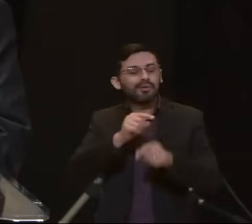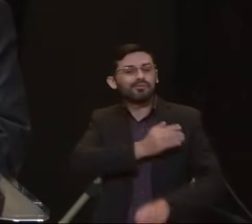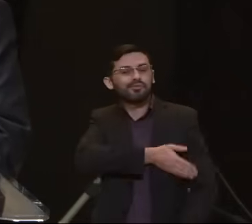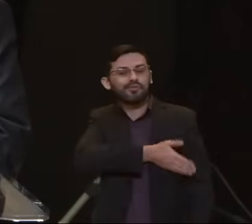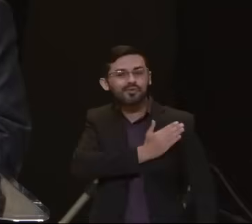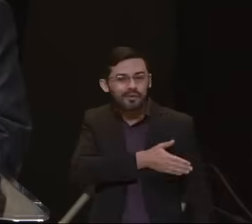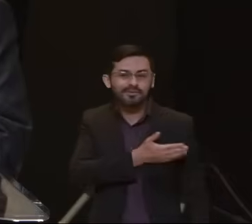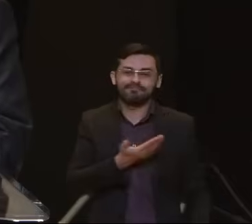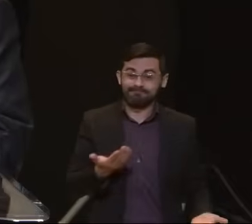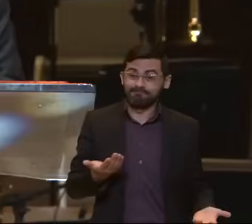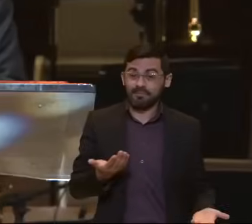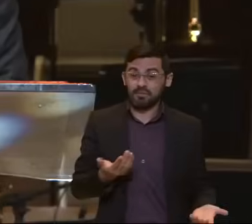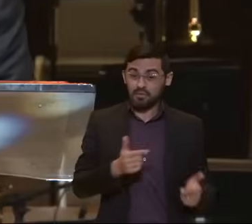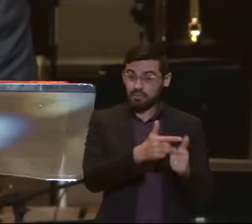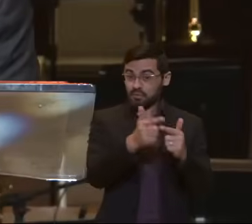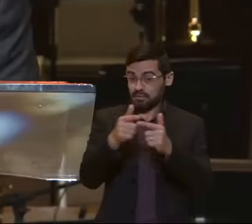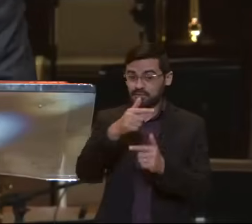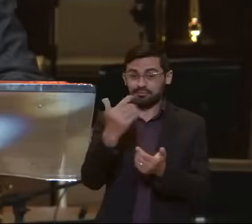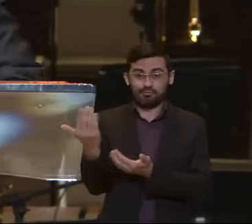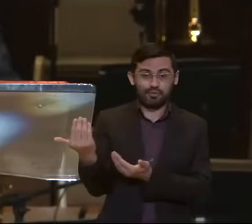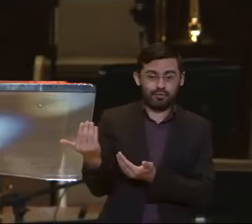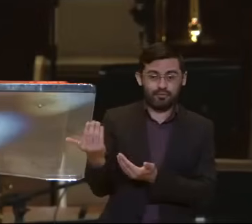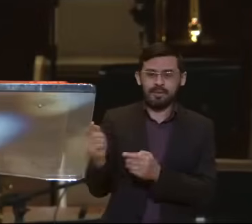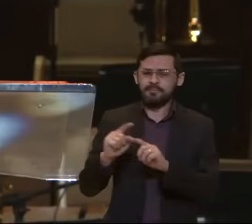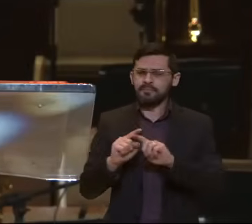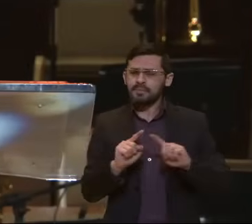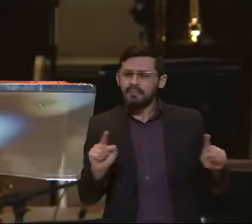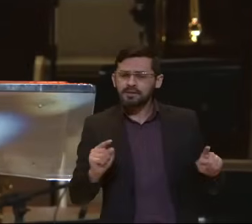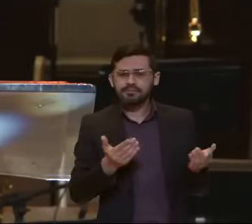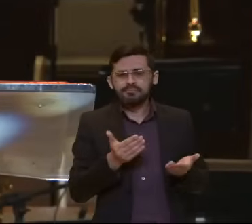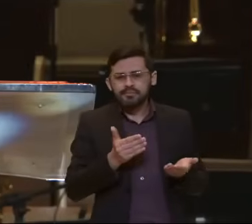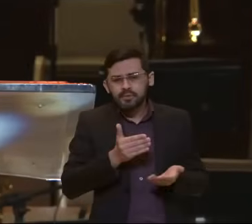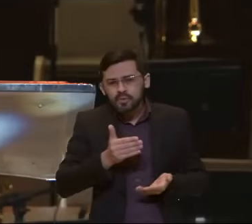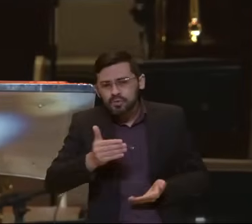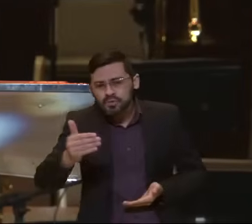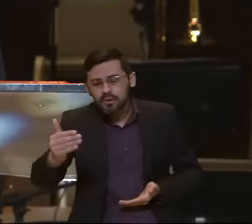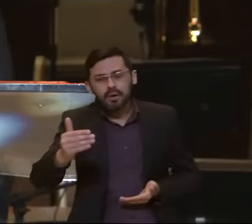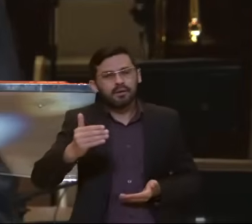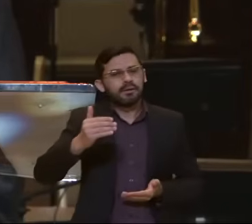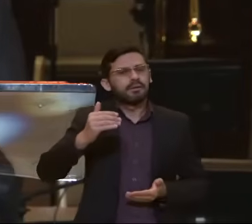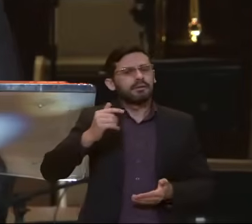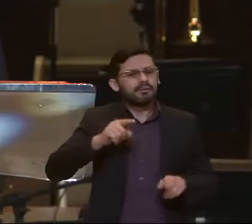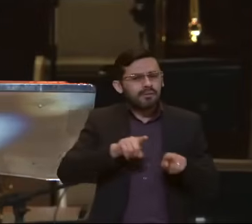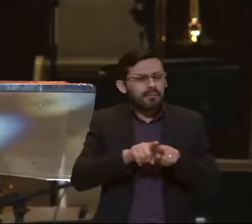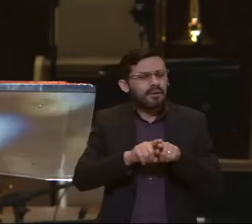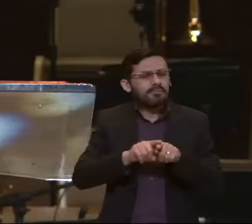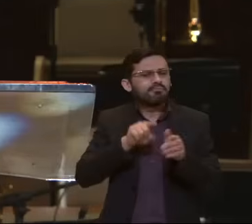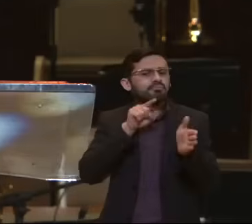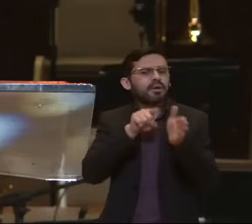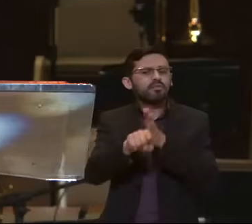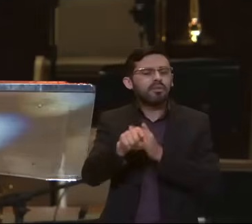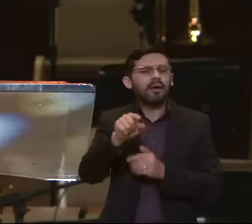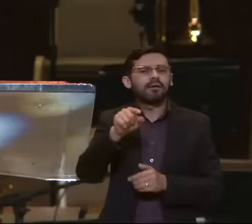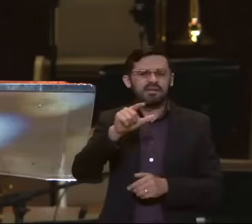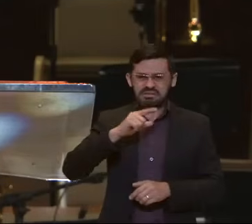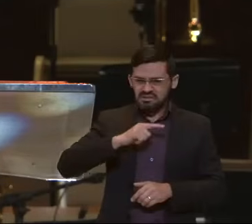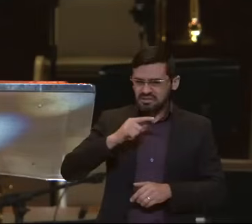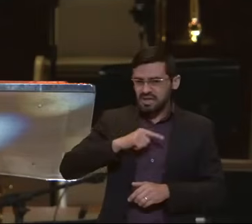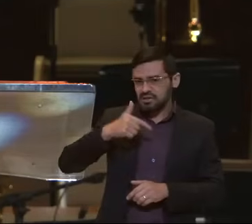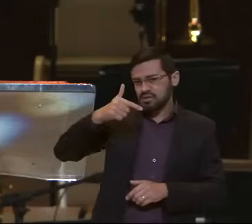nosso coração. Mas eu queria continuar a olhar e perguntar outra vez, não é? Tem mais